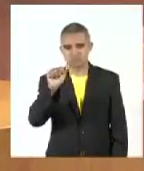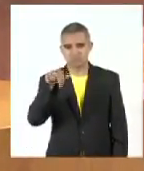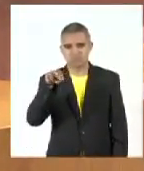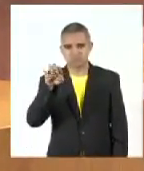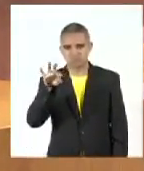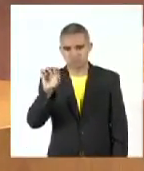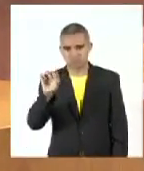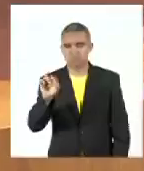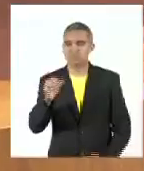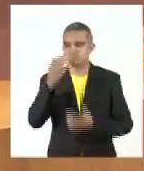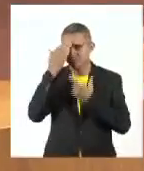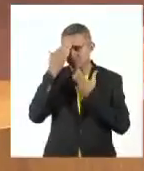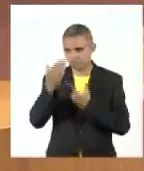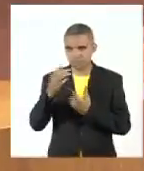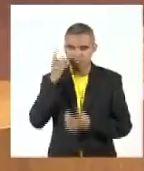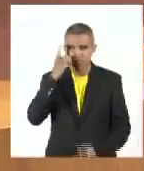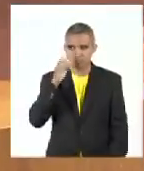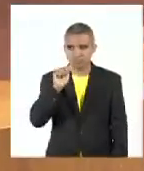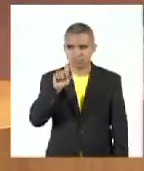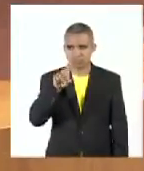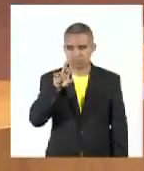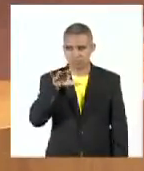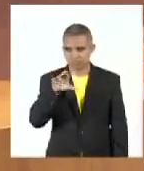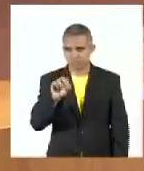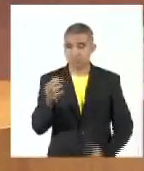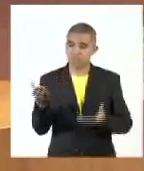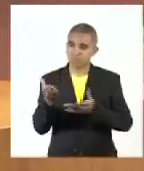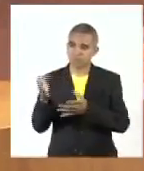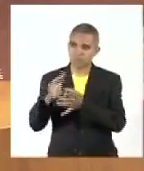apoio, requerimento. Deputado Souza.